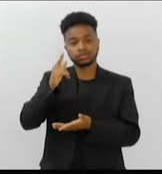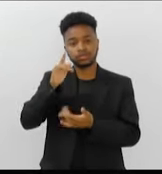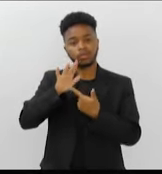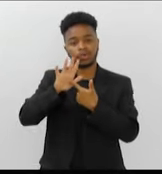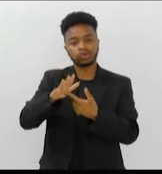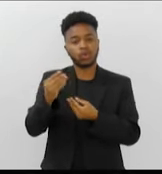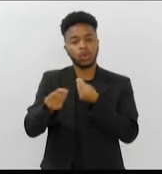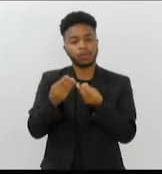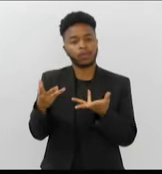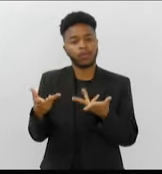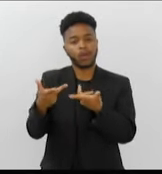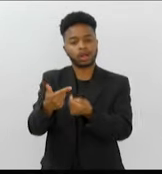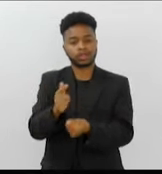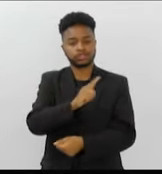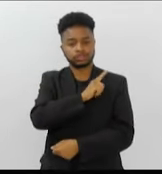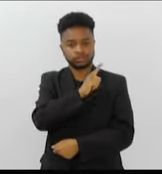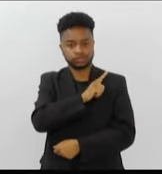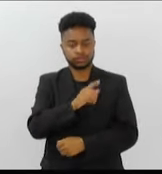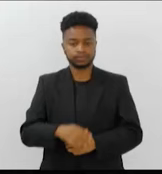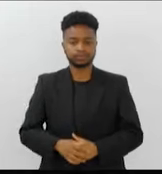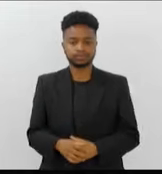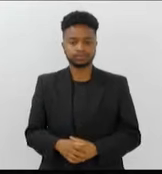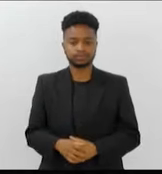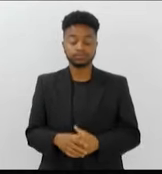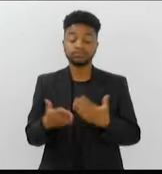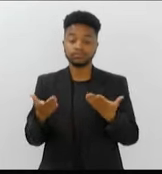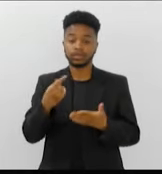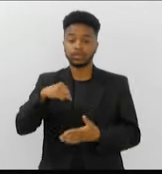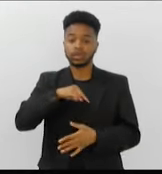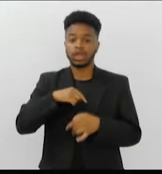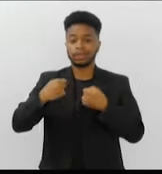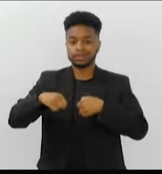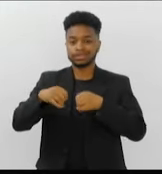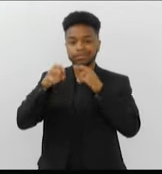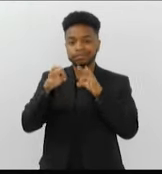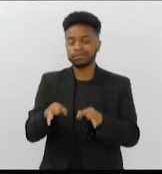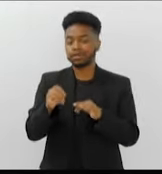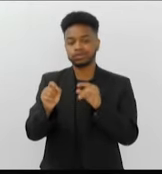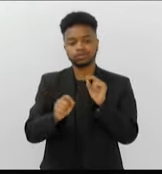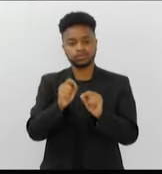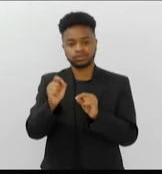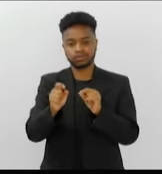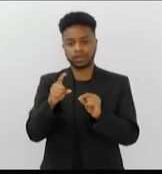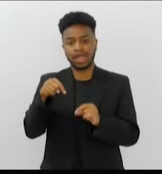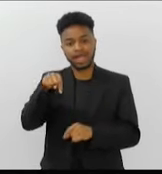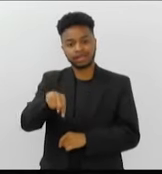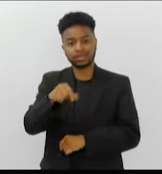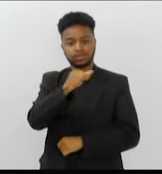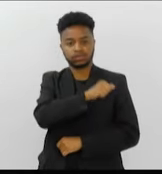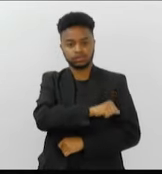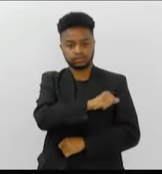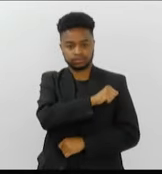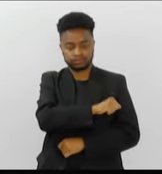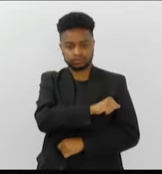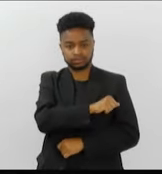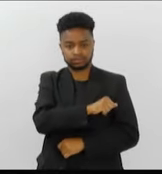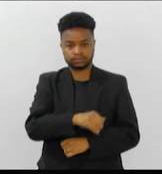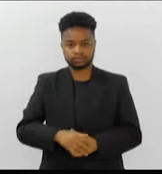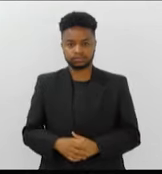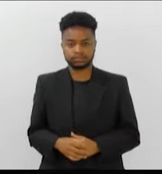gestão. E o que mais a gente precisa no nosso estado do Rio de